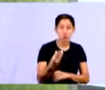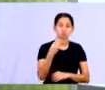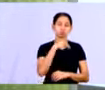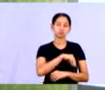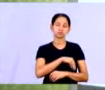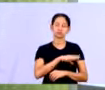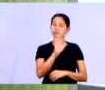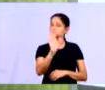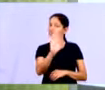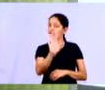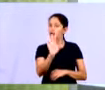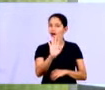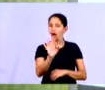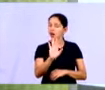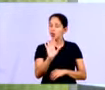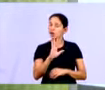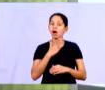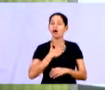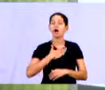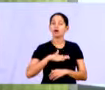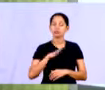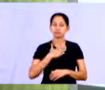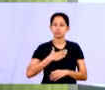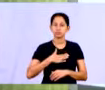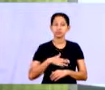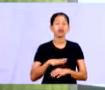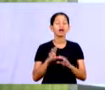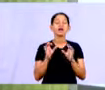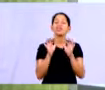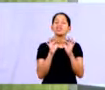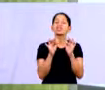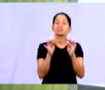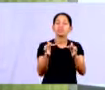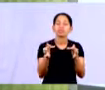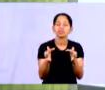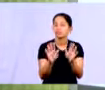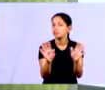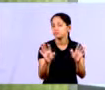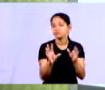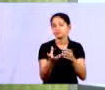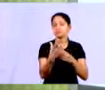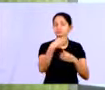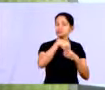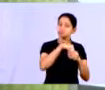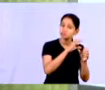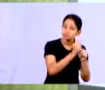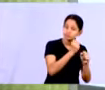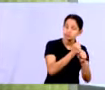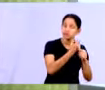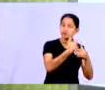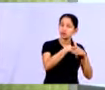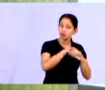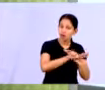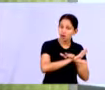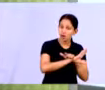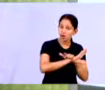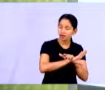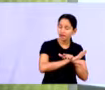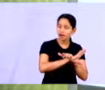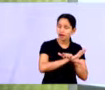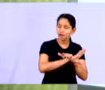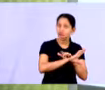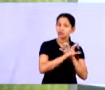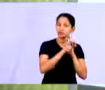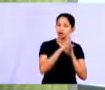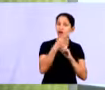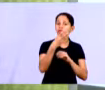não está. Então esse 30 mil que sobrou é a parcela mínima de tudo que você investiu. Então você precisa ter 30.